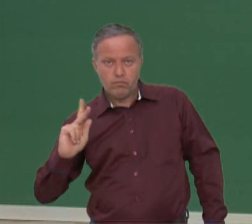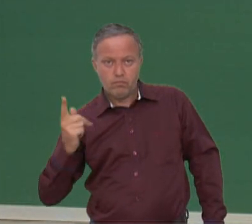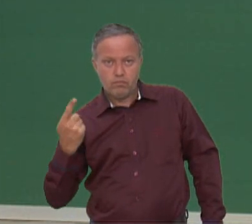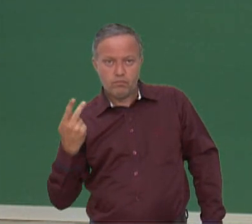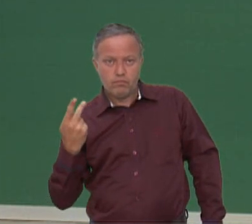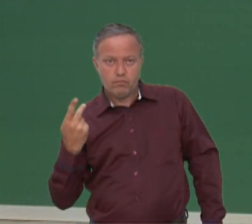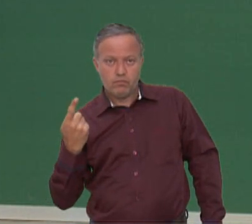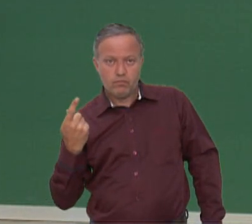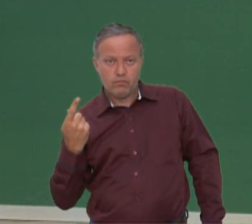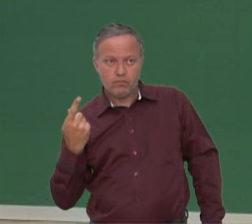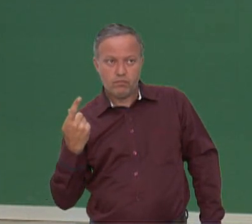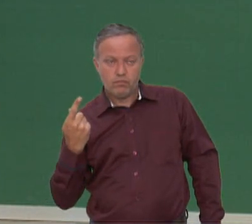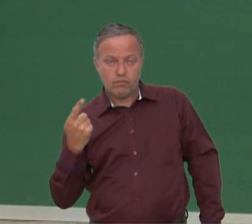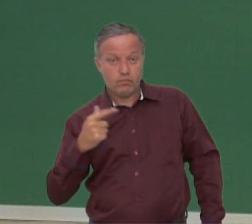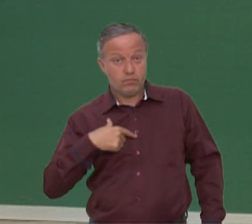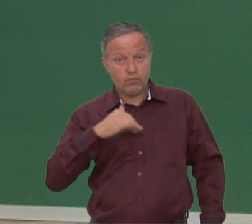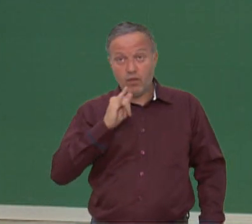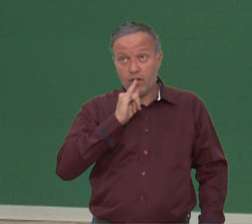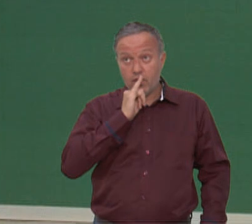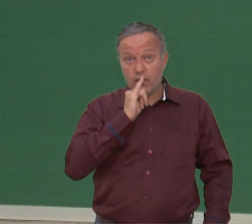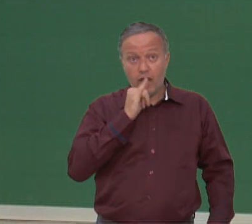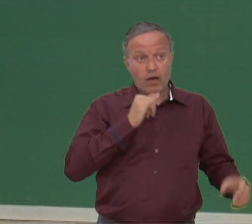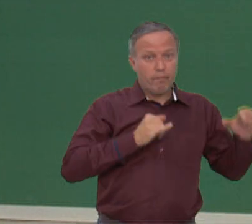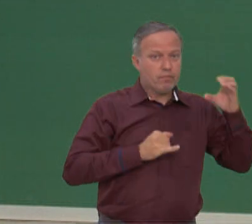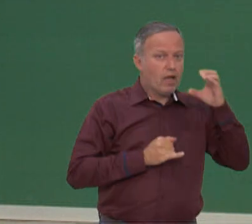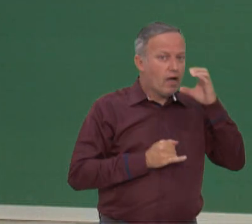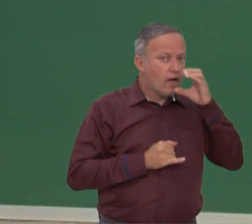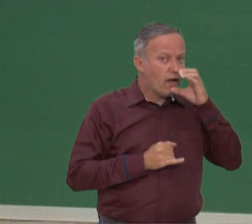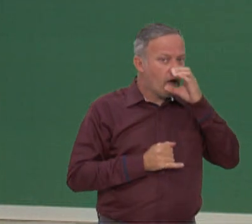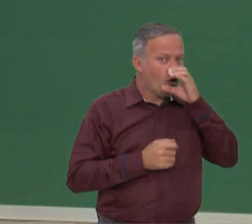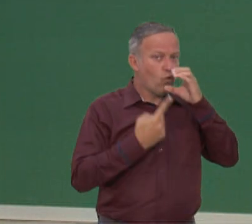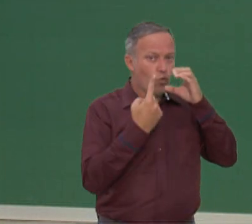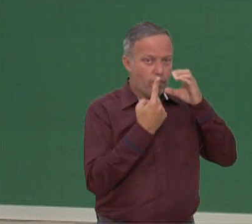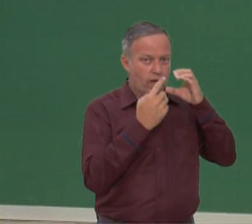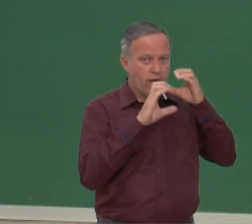por exemplo, de caloria para joule, uma